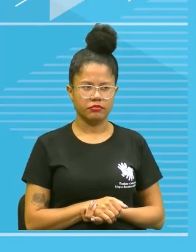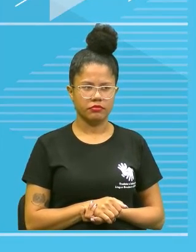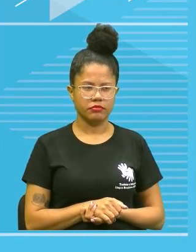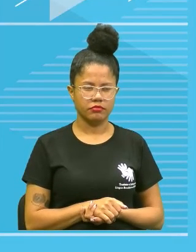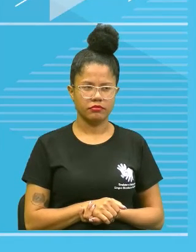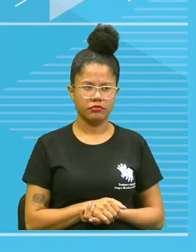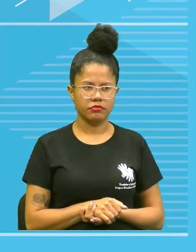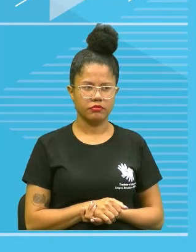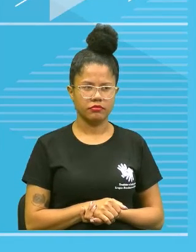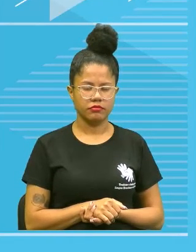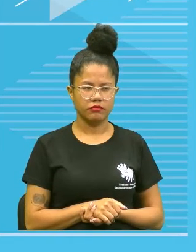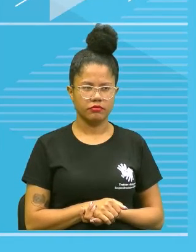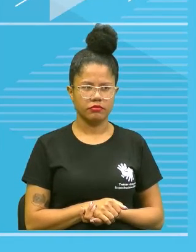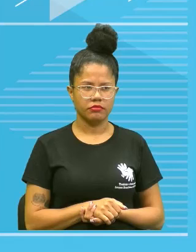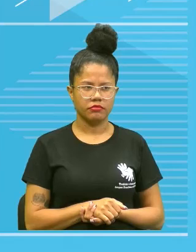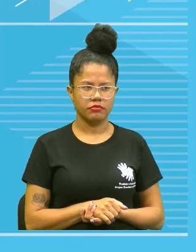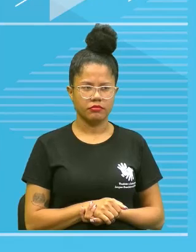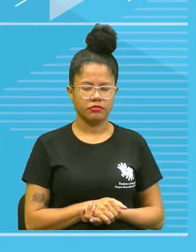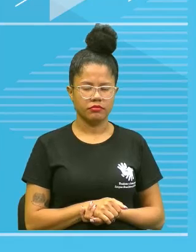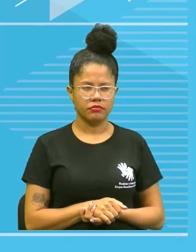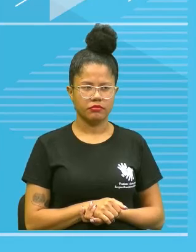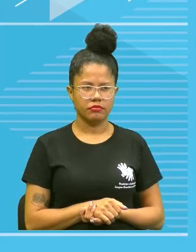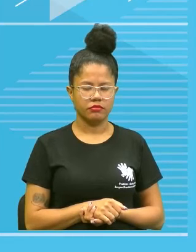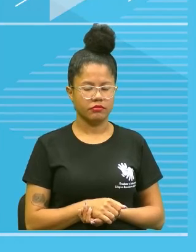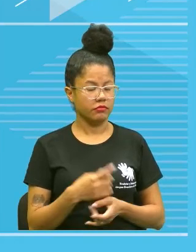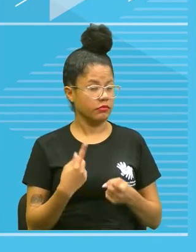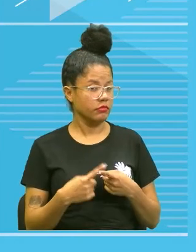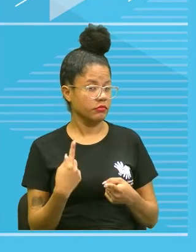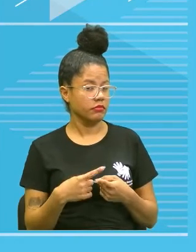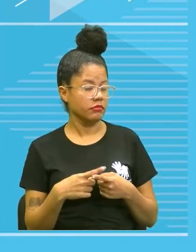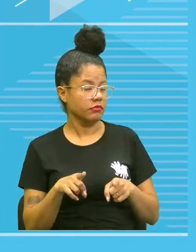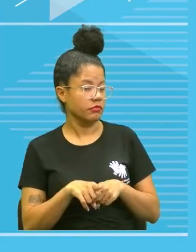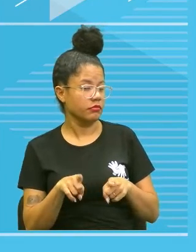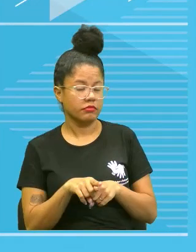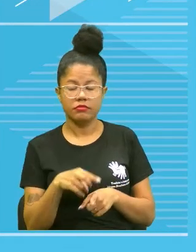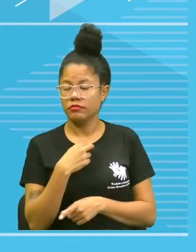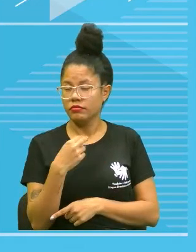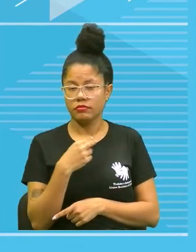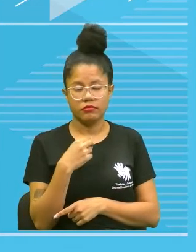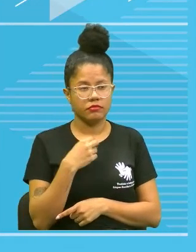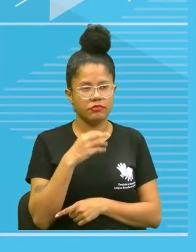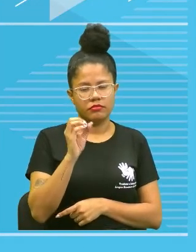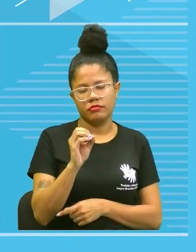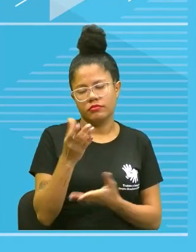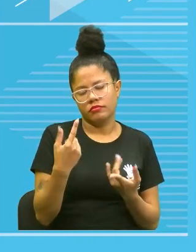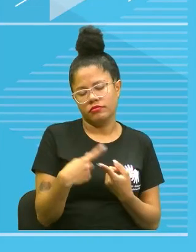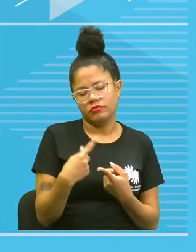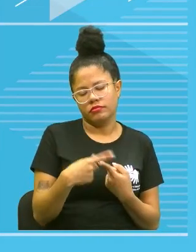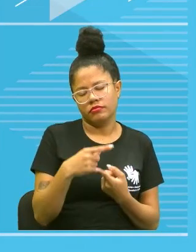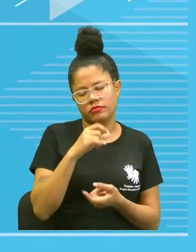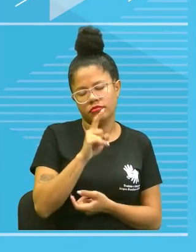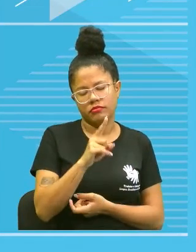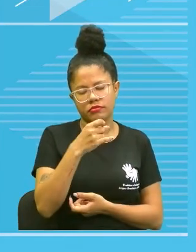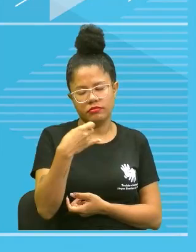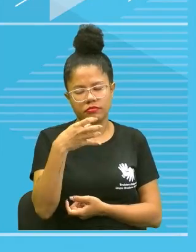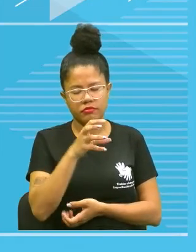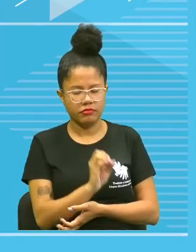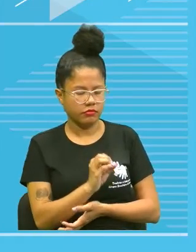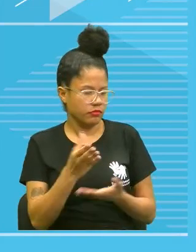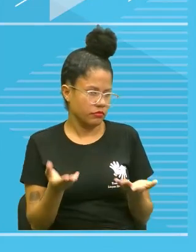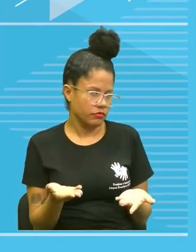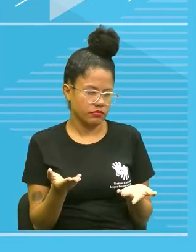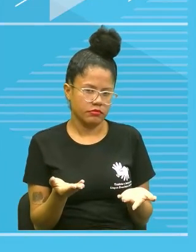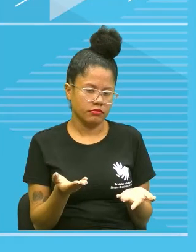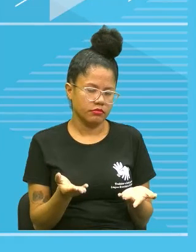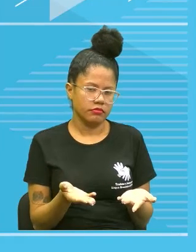e menor do que 1. Ela também não pode ser igual a 0, porque 1 menos 0 é o próprio 1. Então, o rendimento daquela